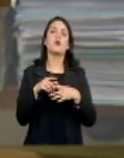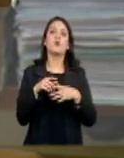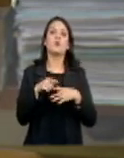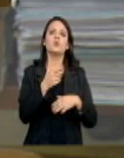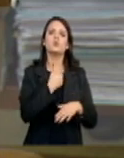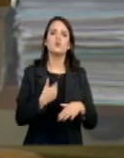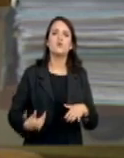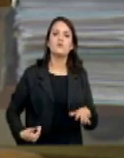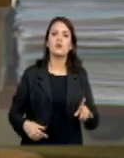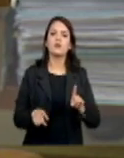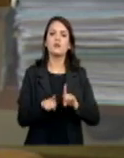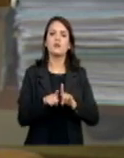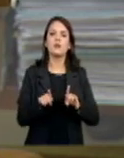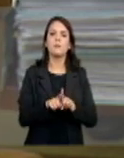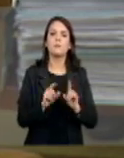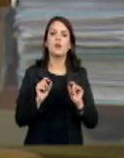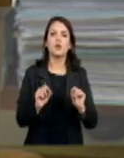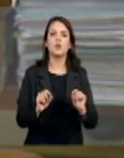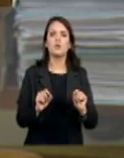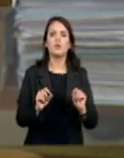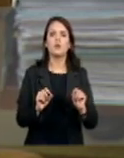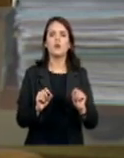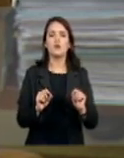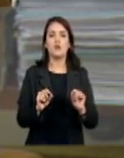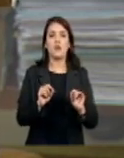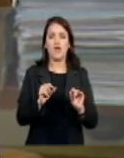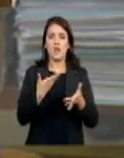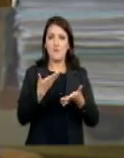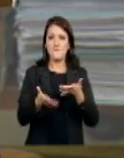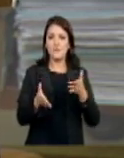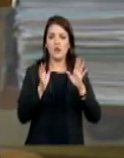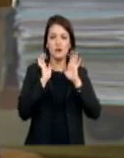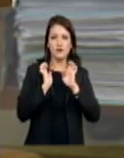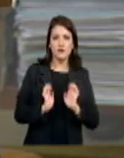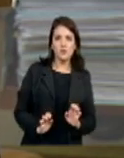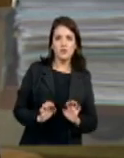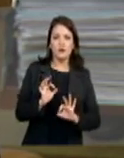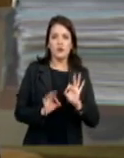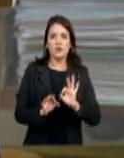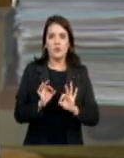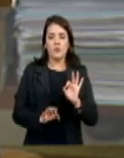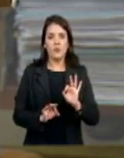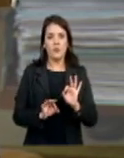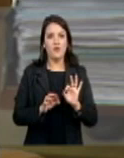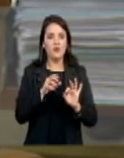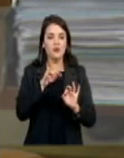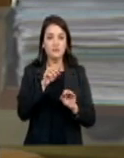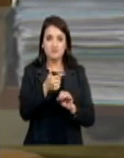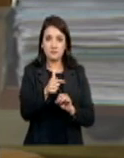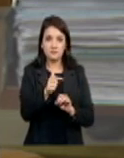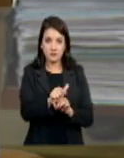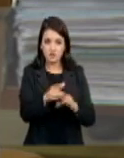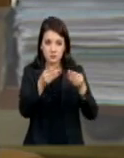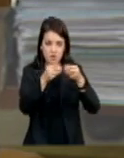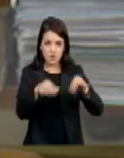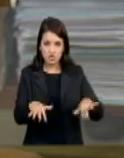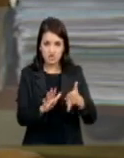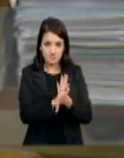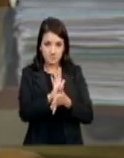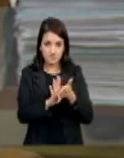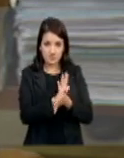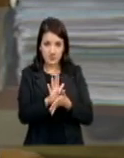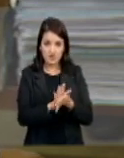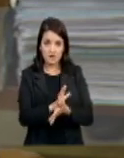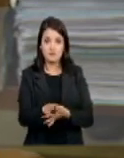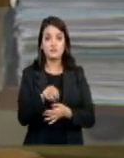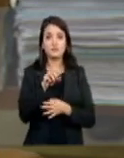de seu desvalor é ético jurídico não ficaram comprometidas nem afetadas se